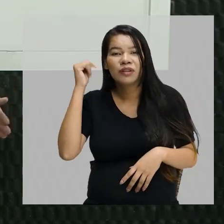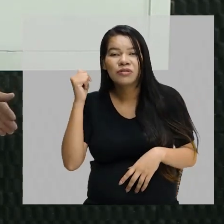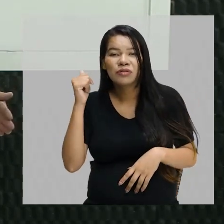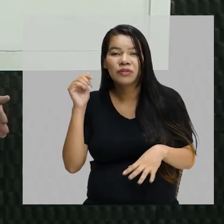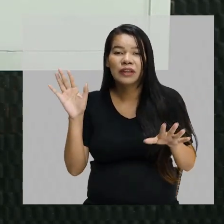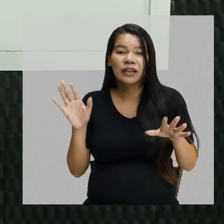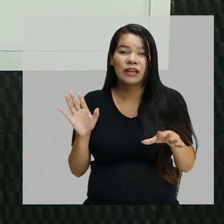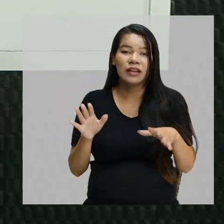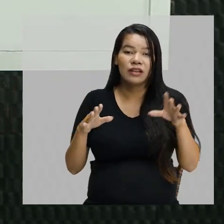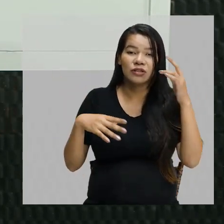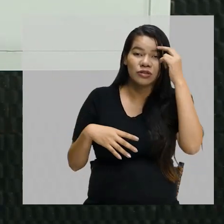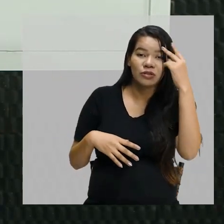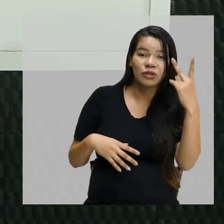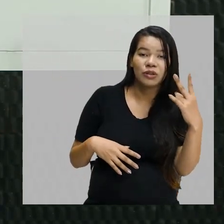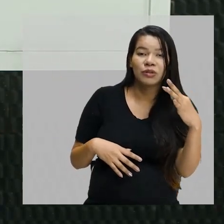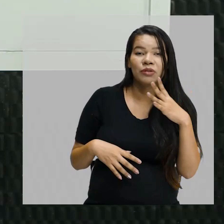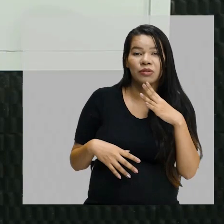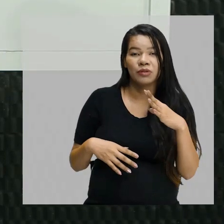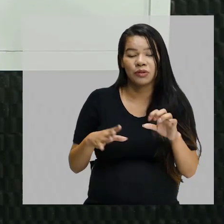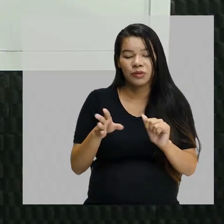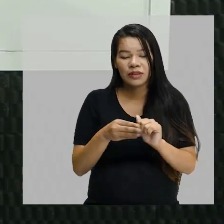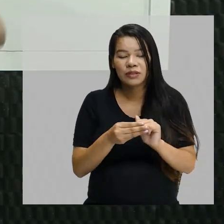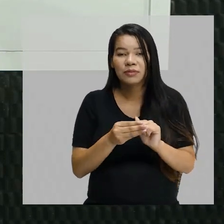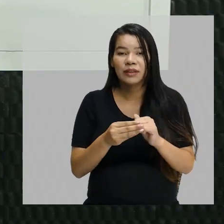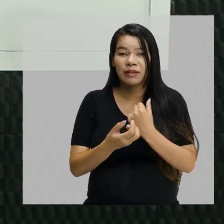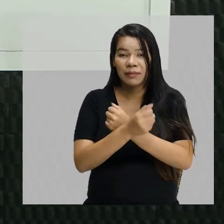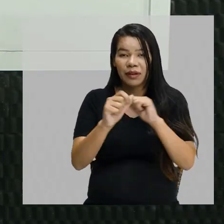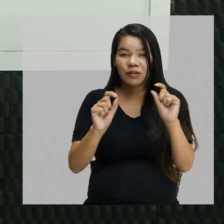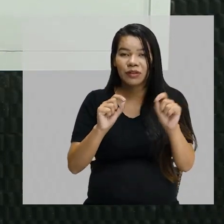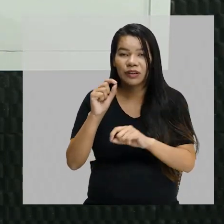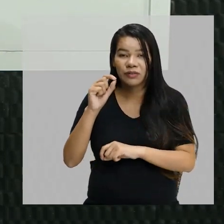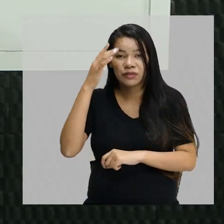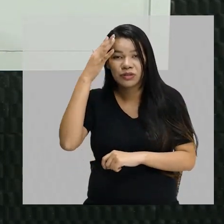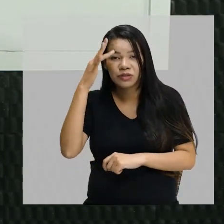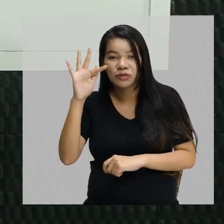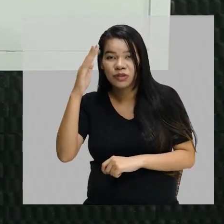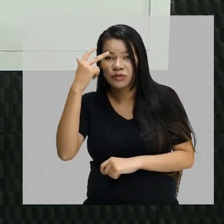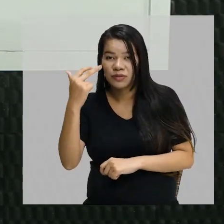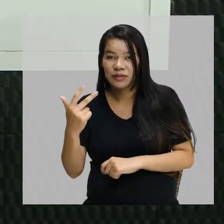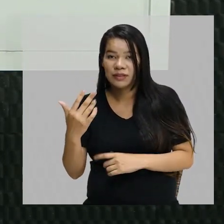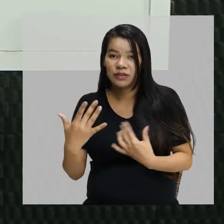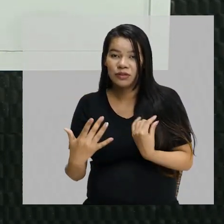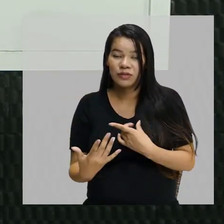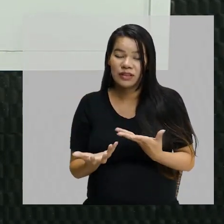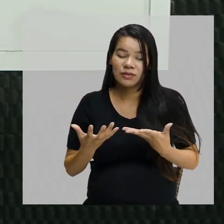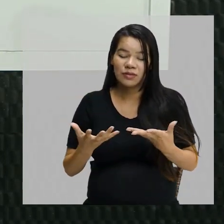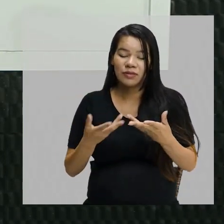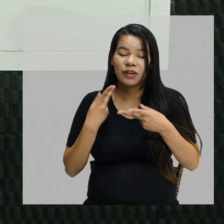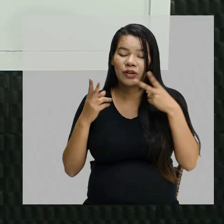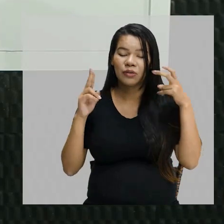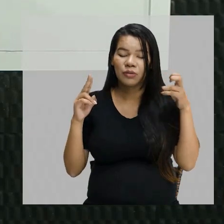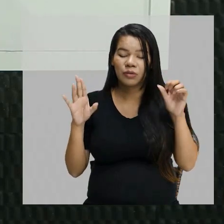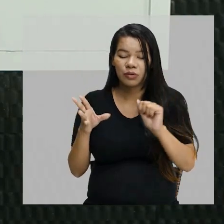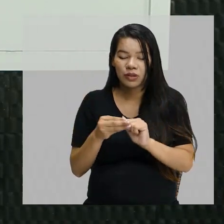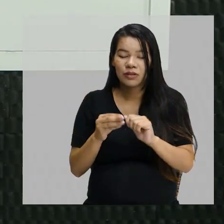maior que a história da filosofia nós temos um mito como conhecimento lembra nós temos o senso comum como conhecimento e nós estamos falando de conhecimento certo